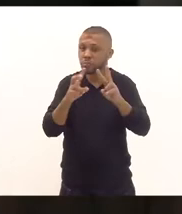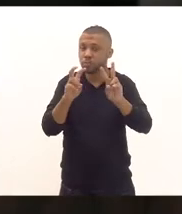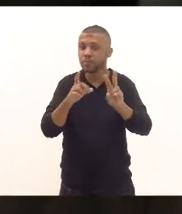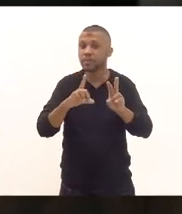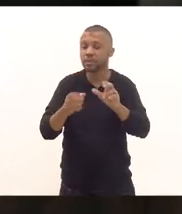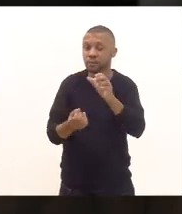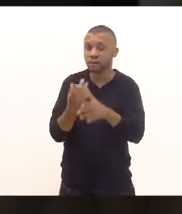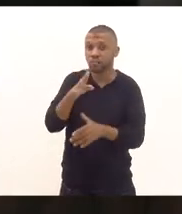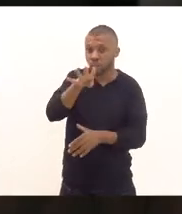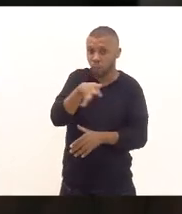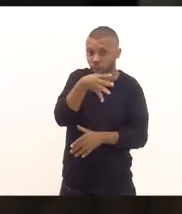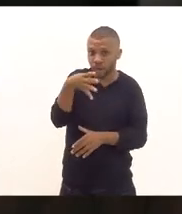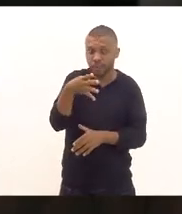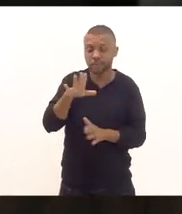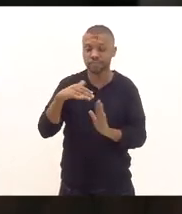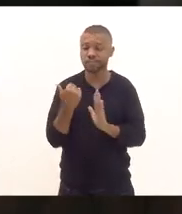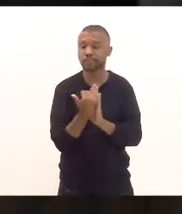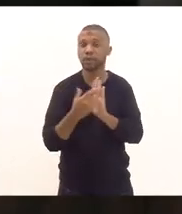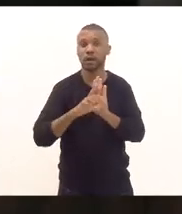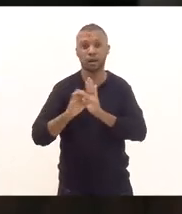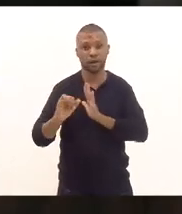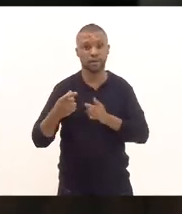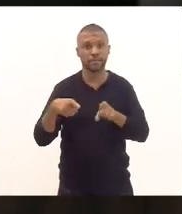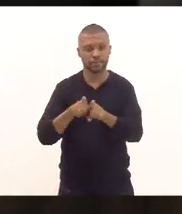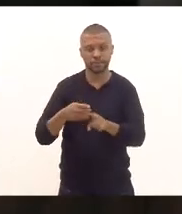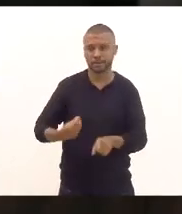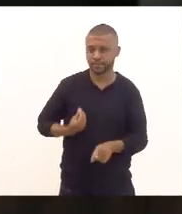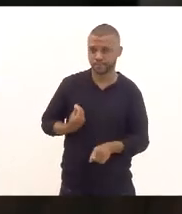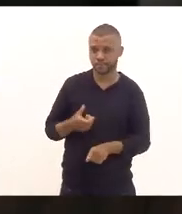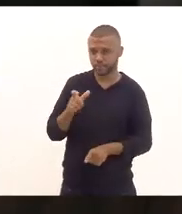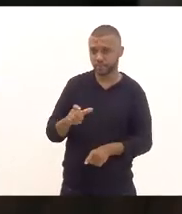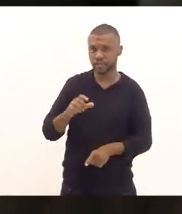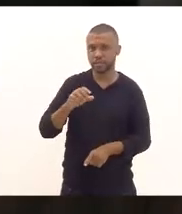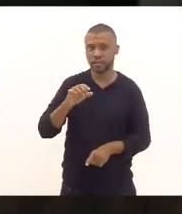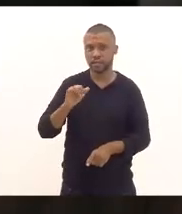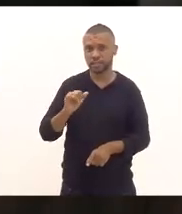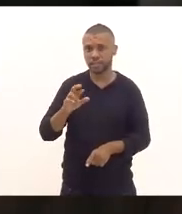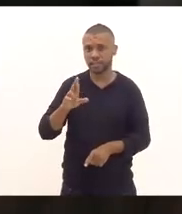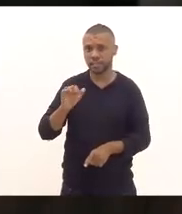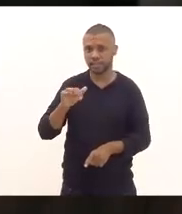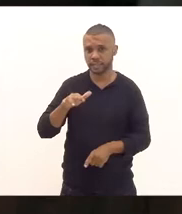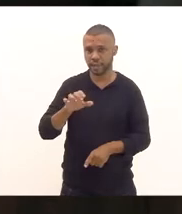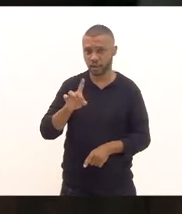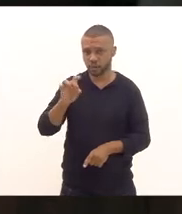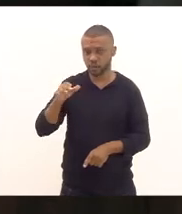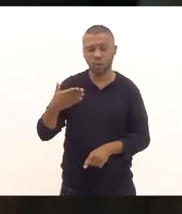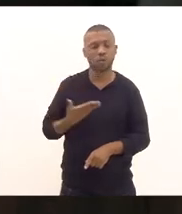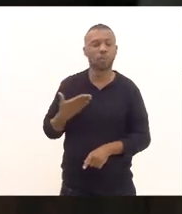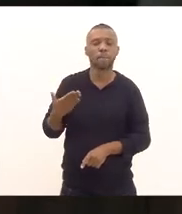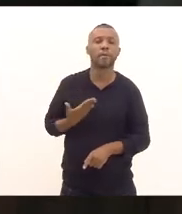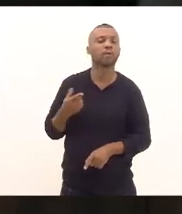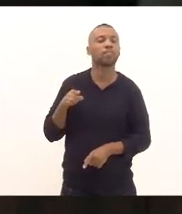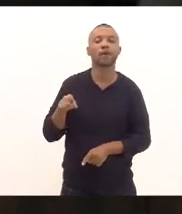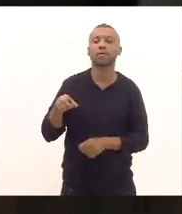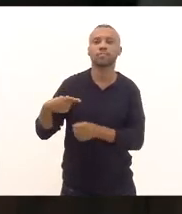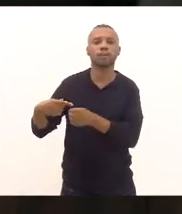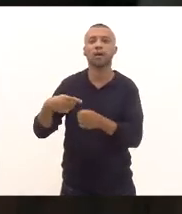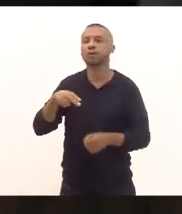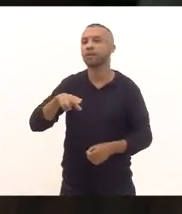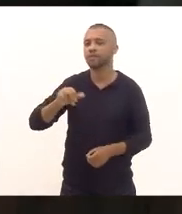programa que nós queremos por lei também está presente o Elinaldo nosso companheiro amigo de Nova Iguaçu